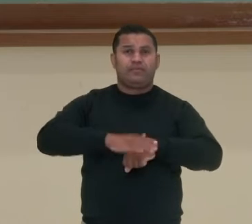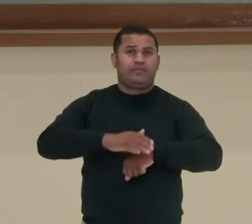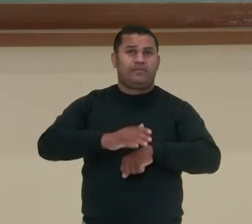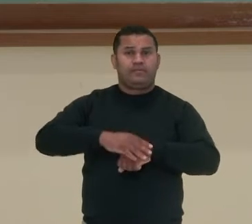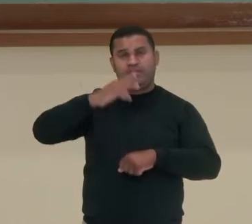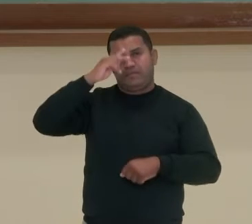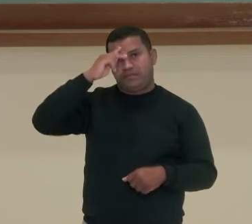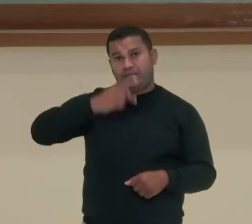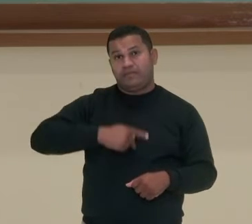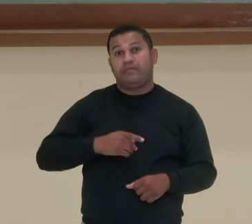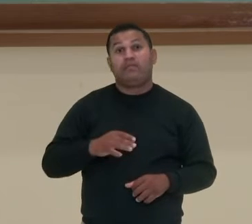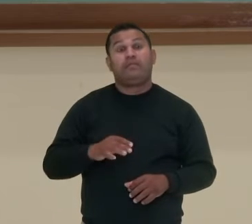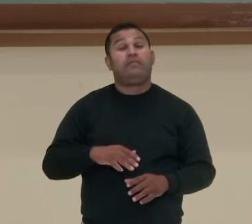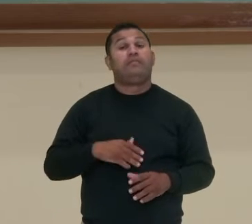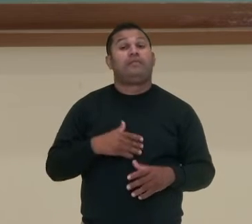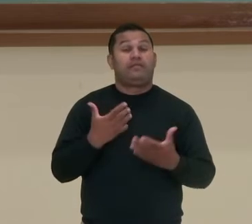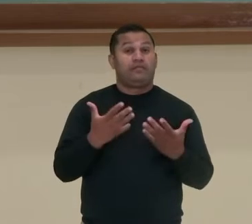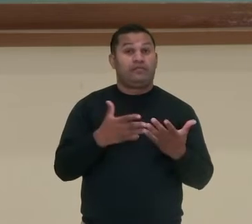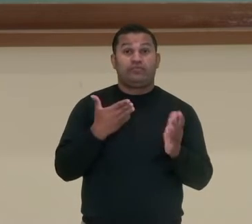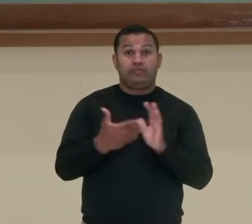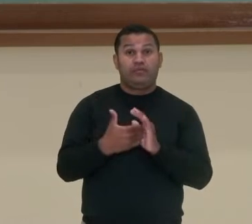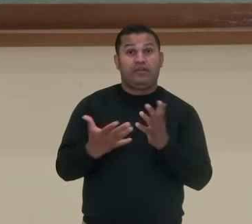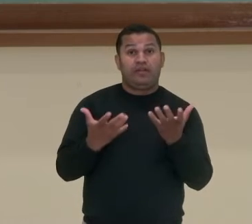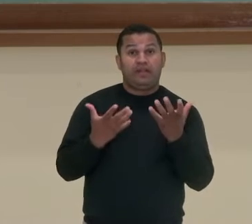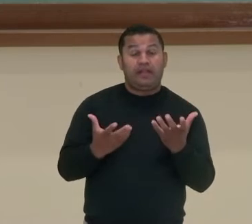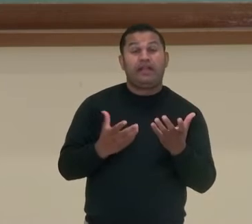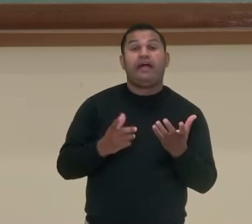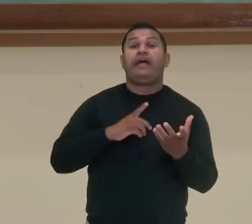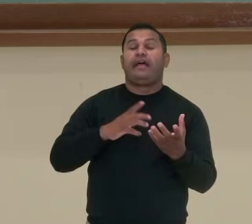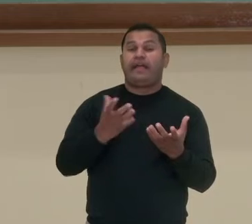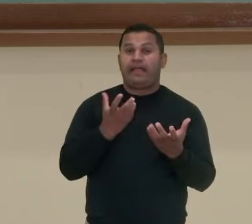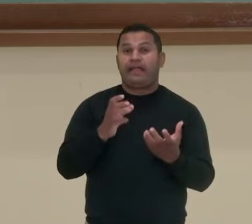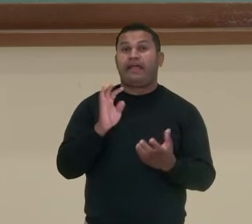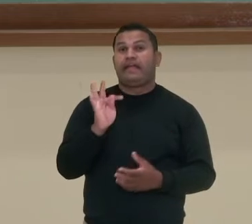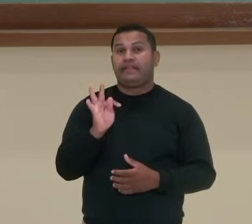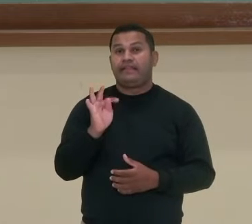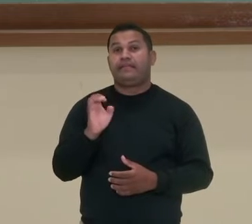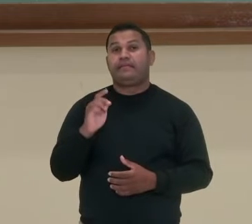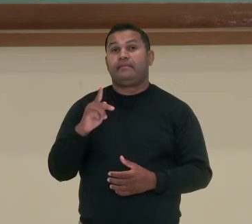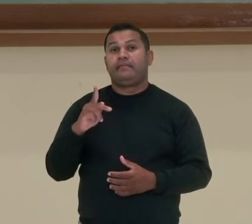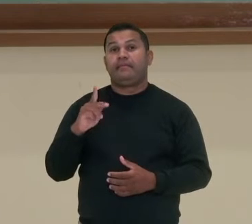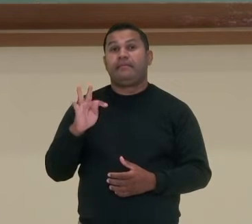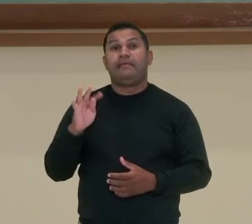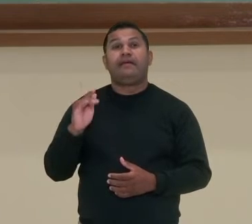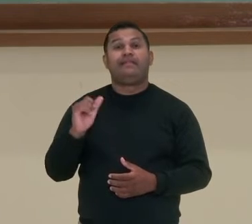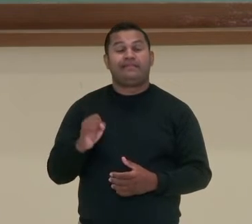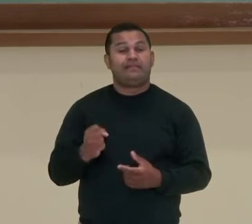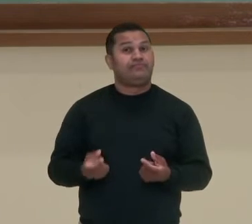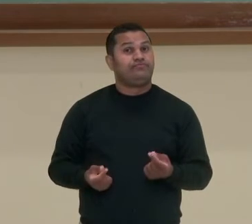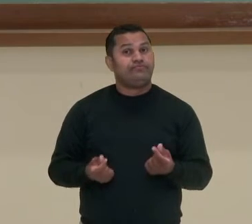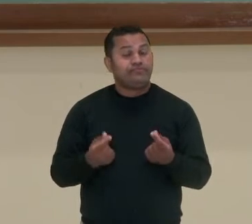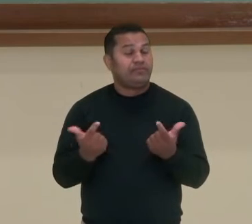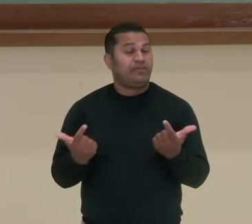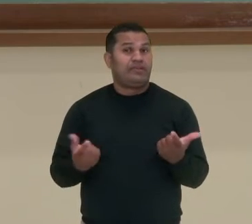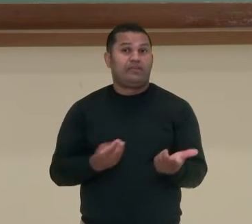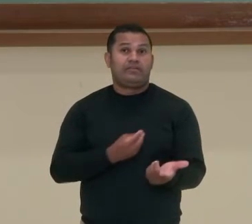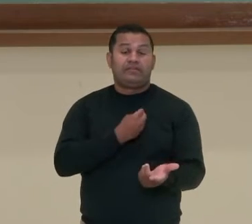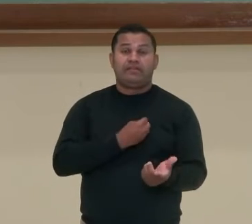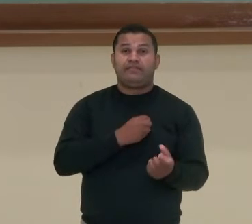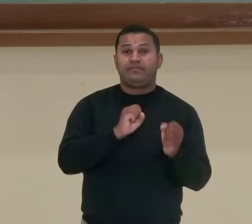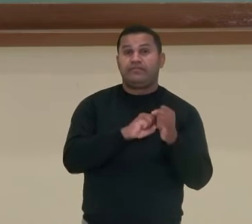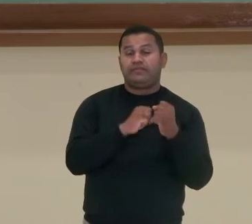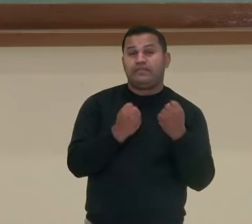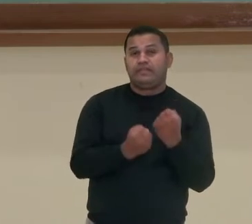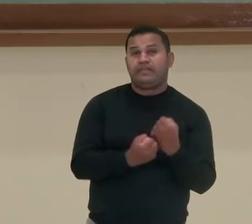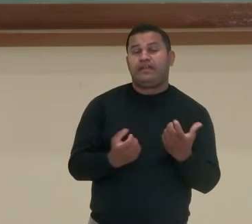tudo nós precisamos ter metas. Isso nos ajuda muito na vida financeira, na vida